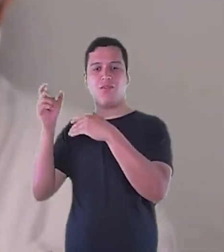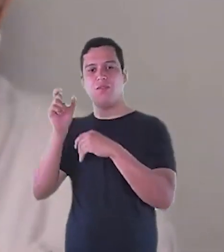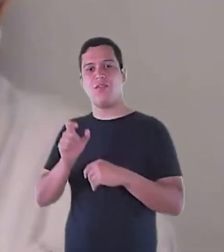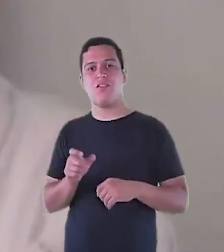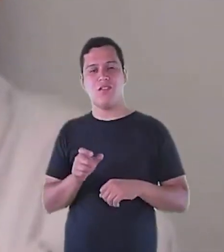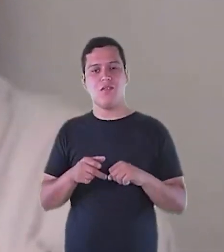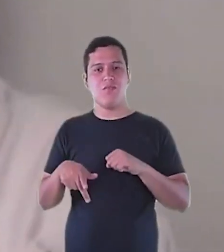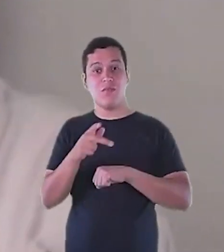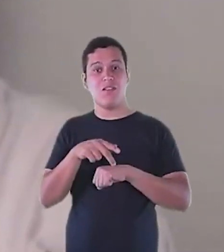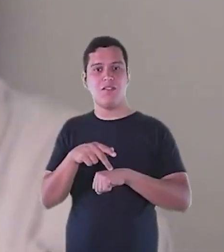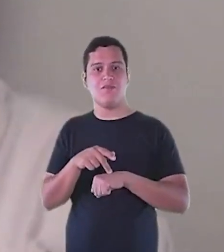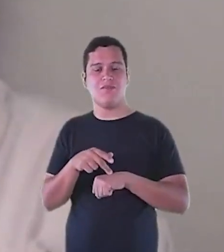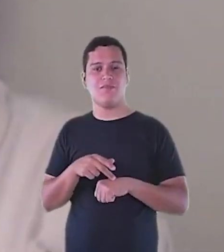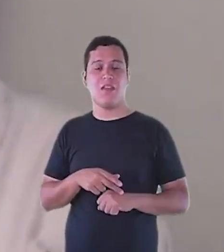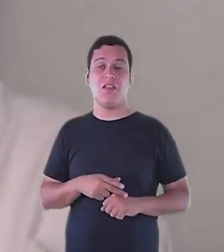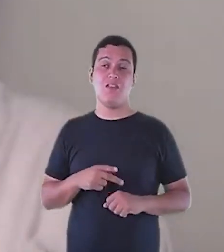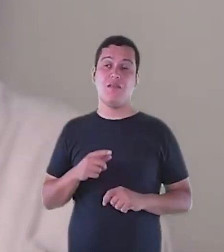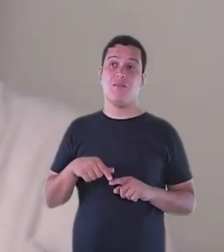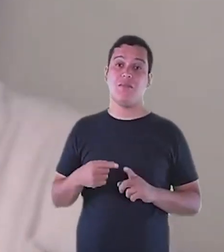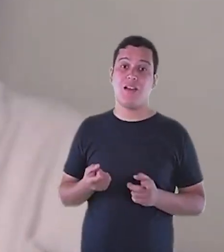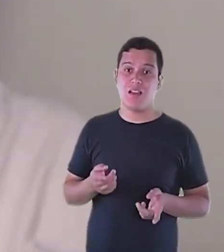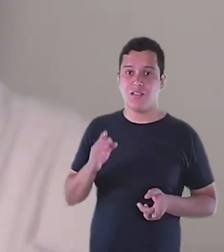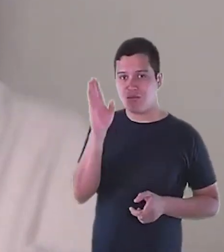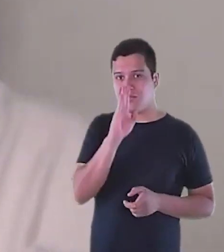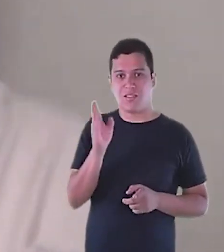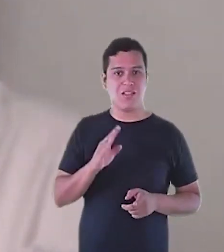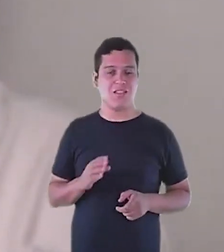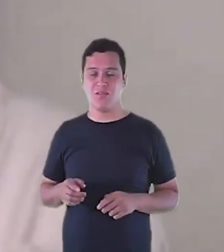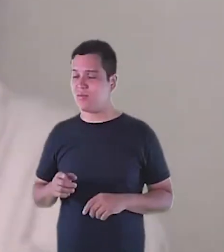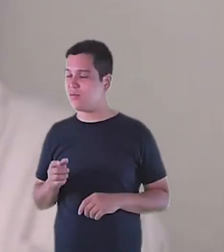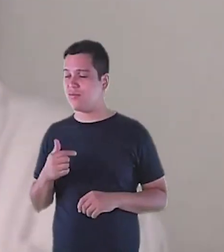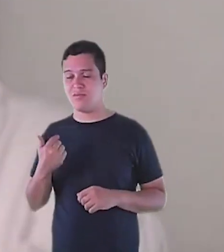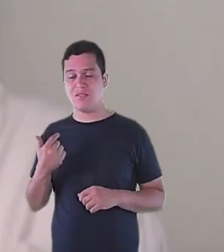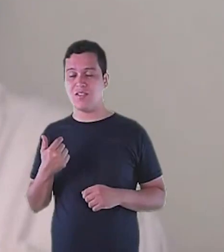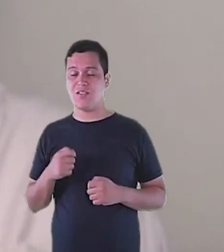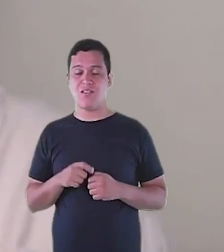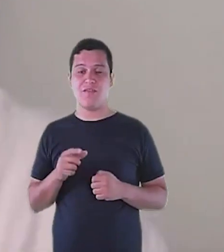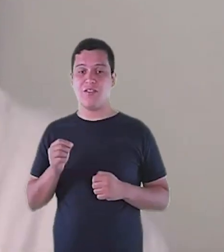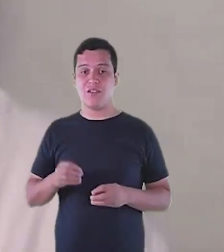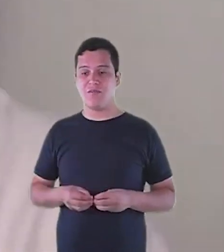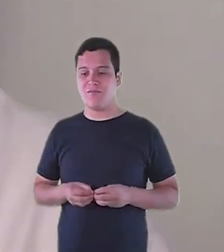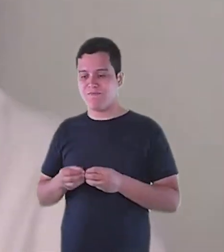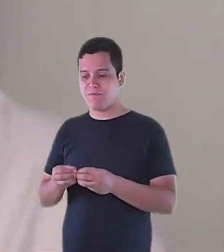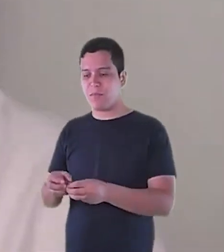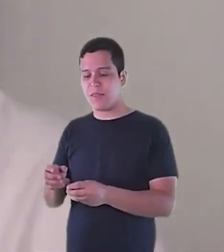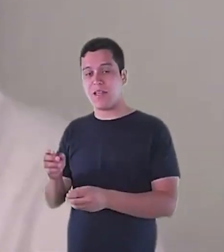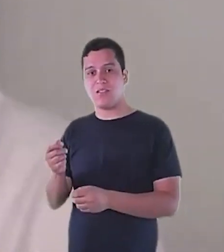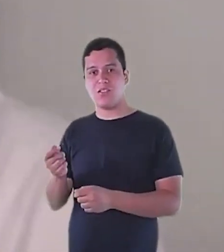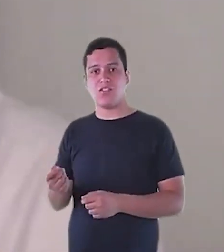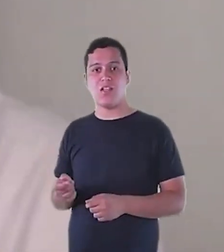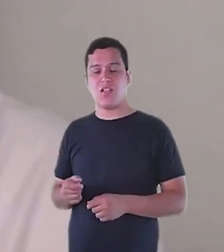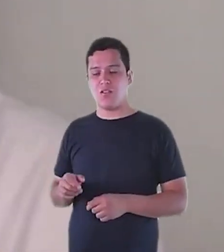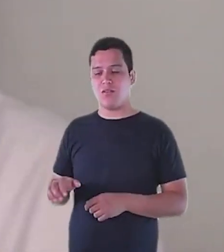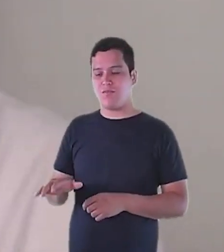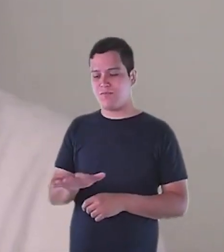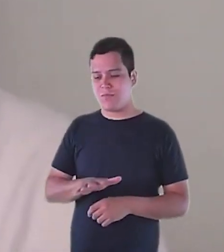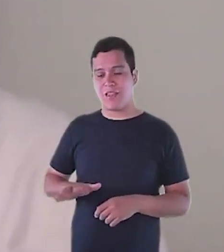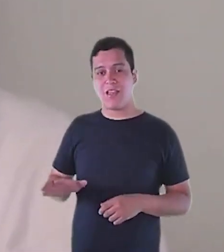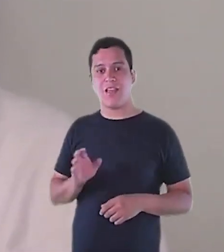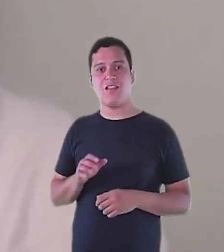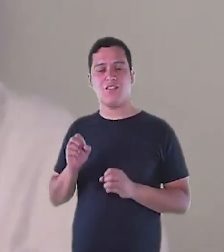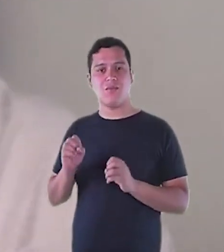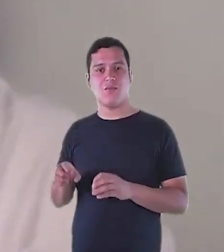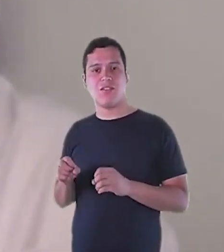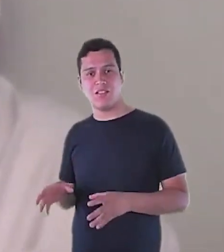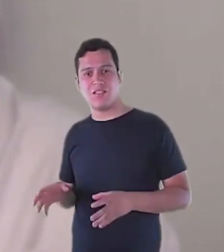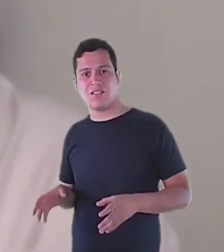E como o Brasil não investe em educação, não investe em ciência e tecnologia, não investe na sua gente,